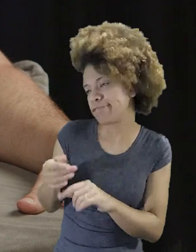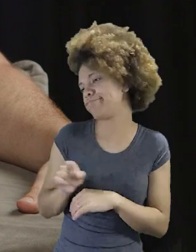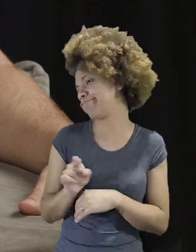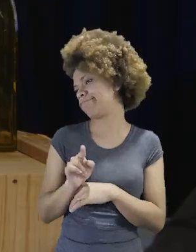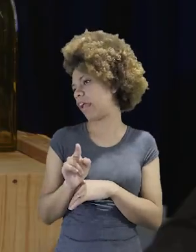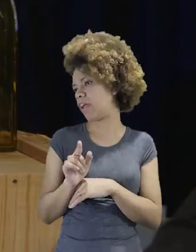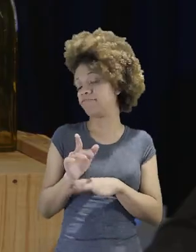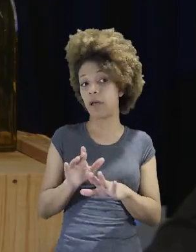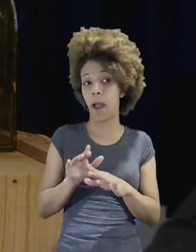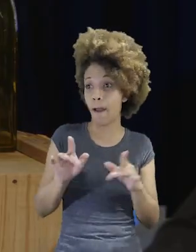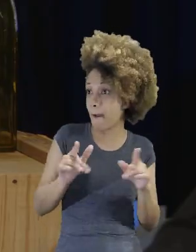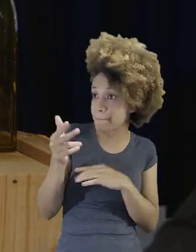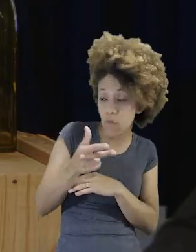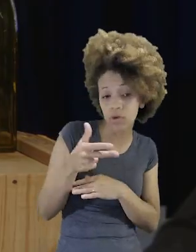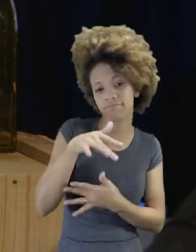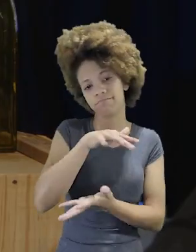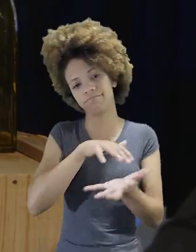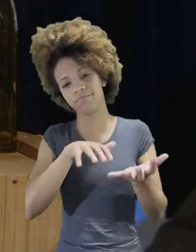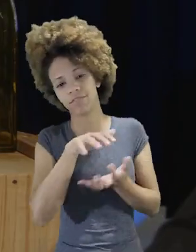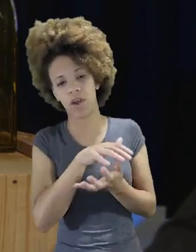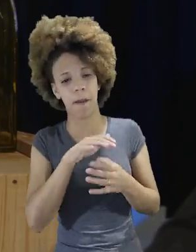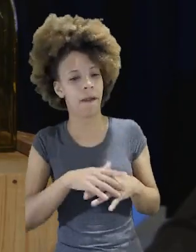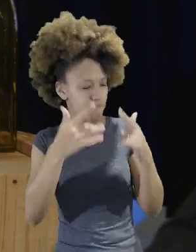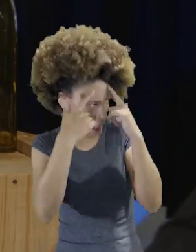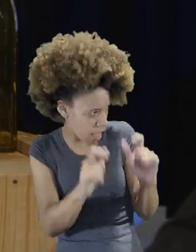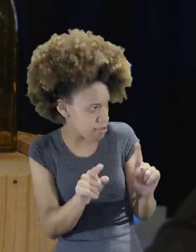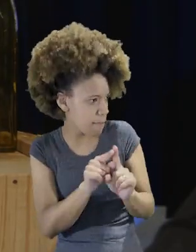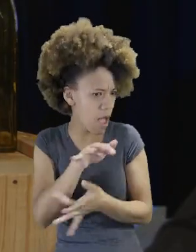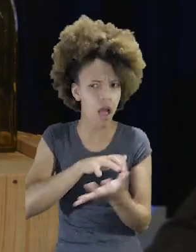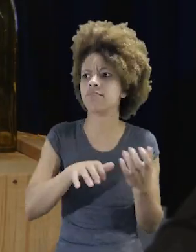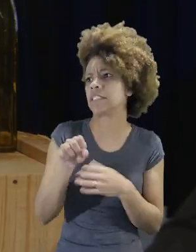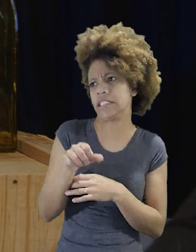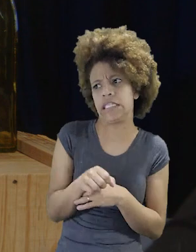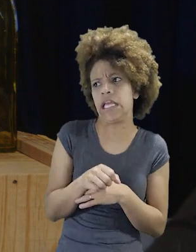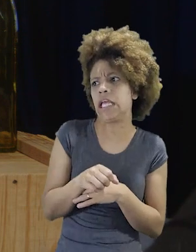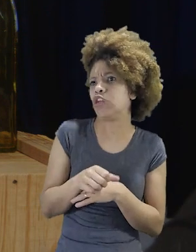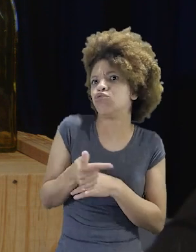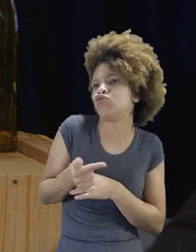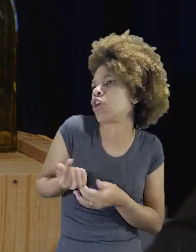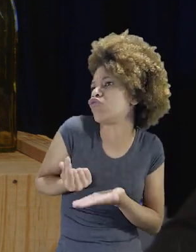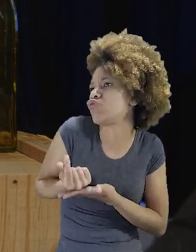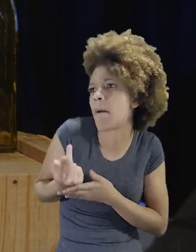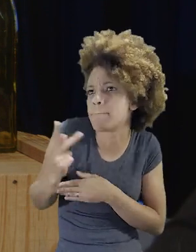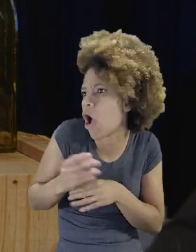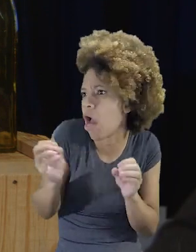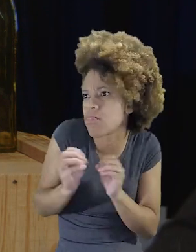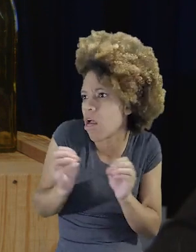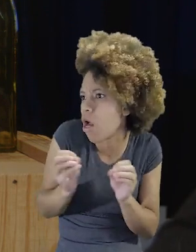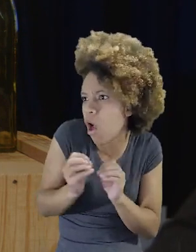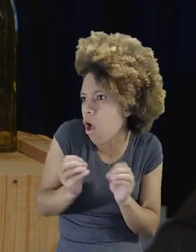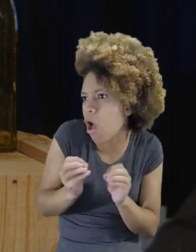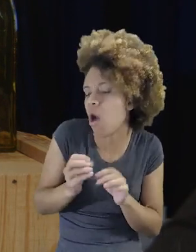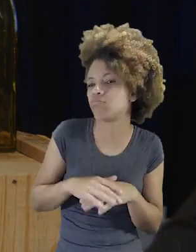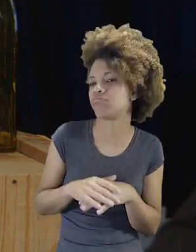orgânica é sem Jabá tá ligado assim nenhuma mas tipo é realmente assim o Brasil Reza a lenda né que